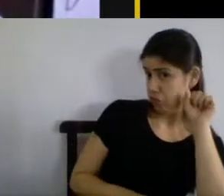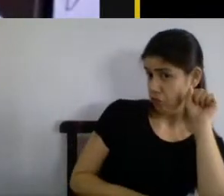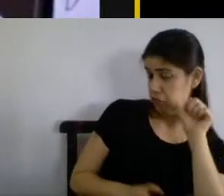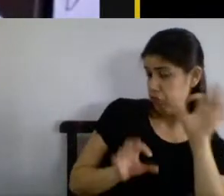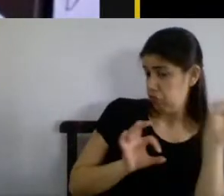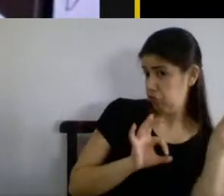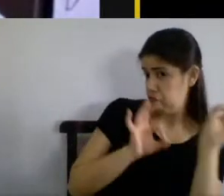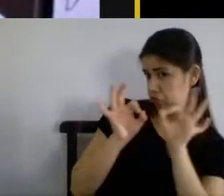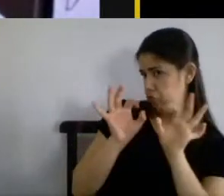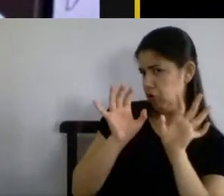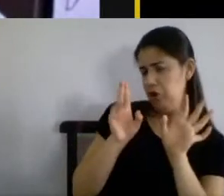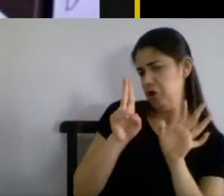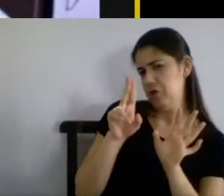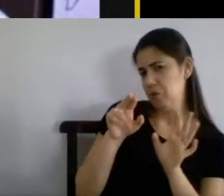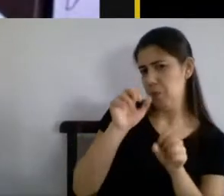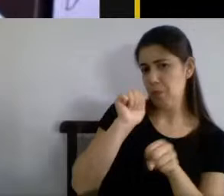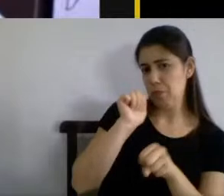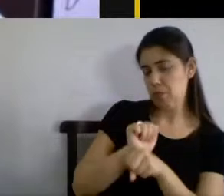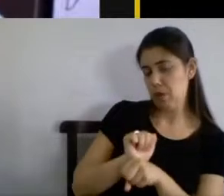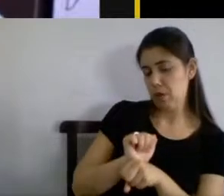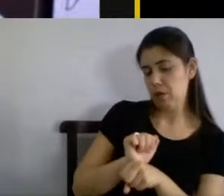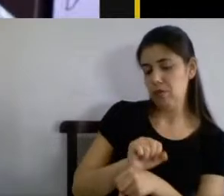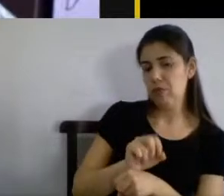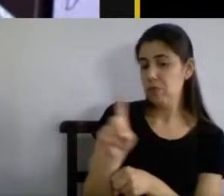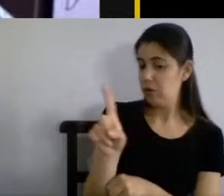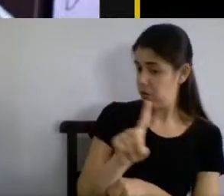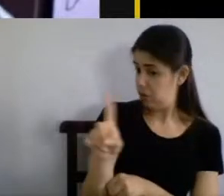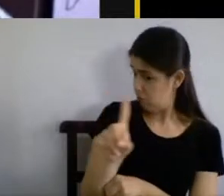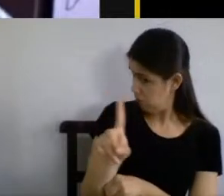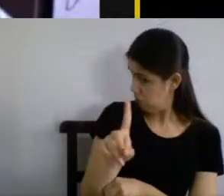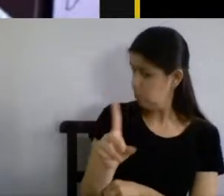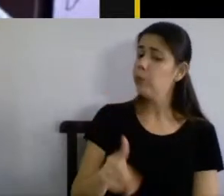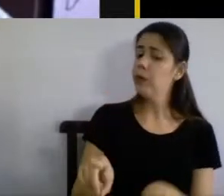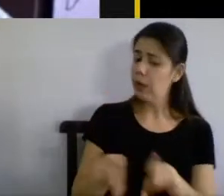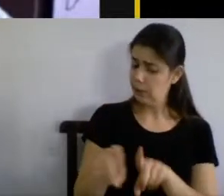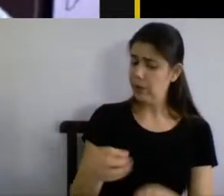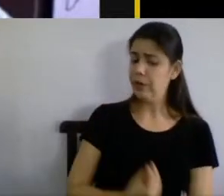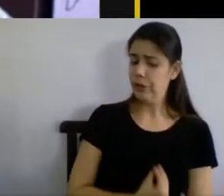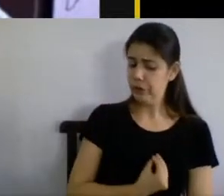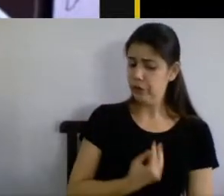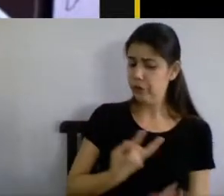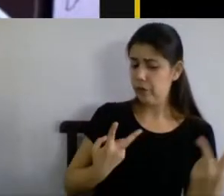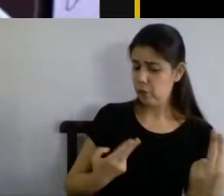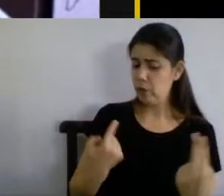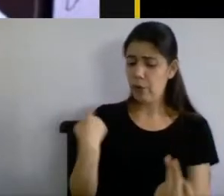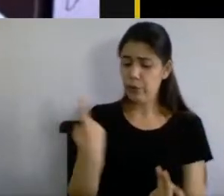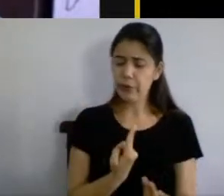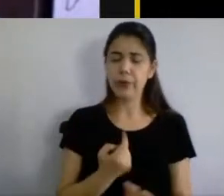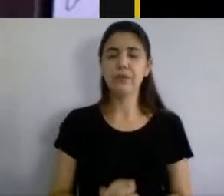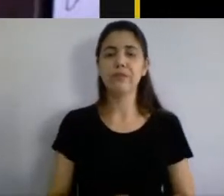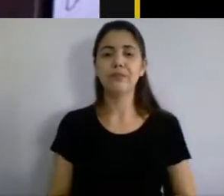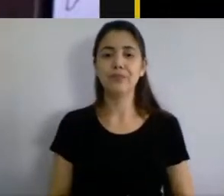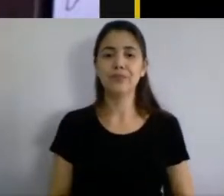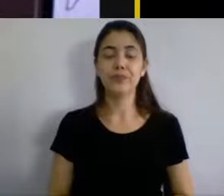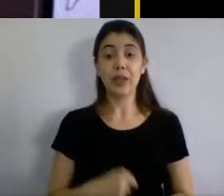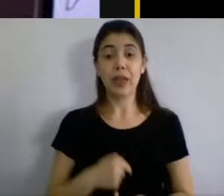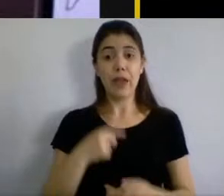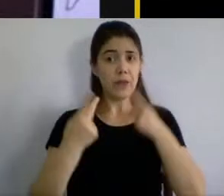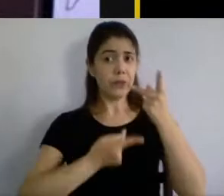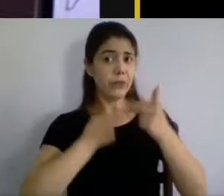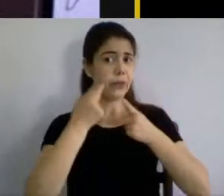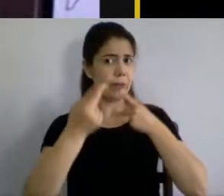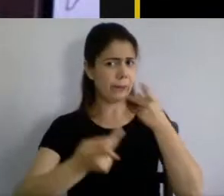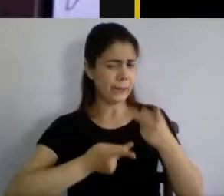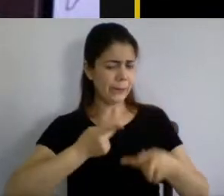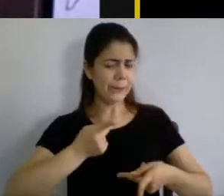nós. E quem fala deve necessariamente prever a autonomia da mente de